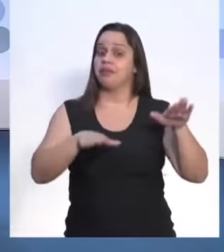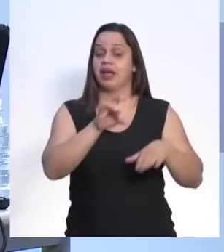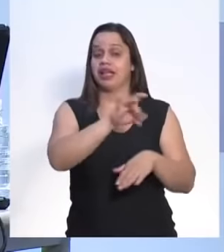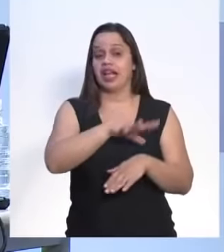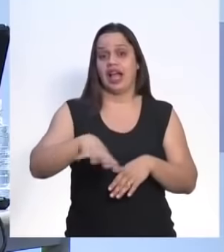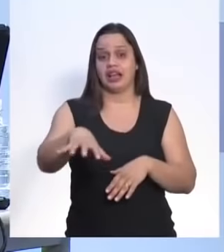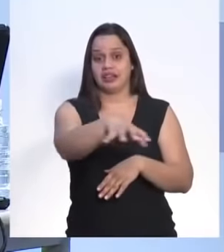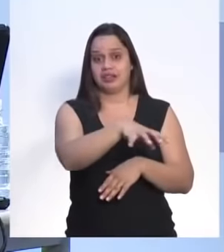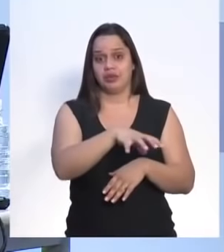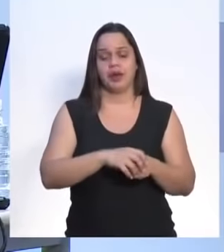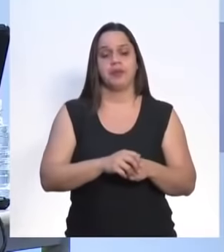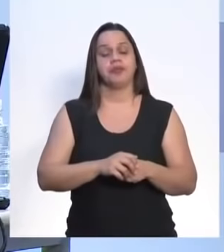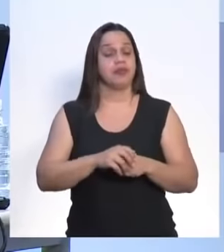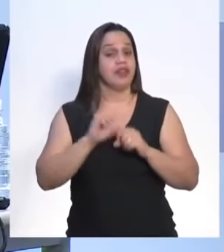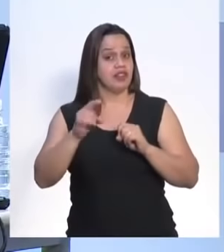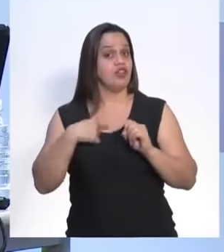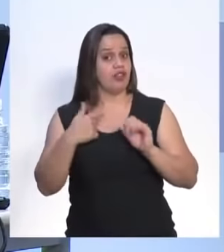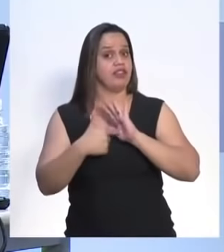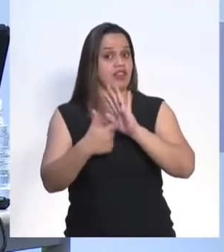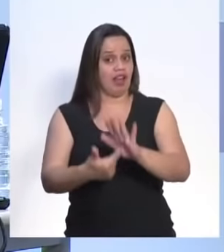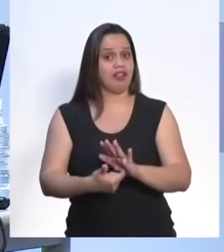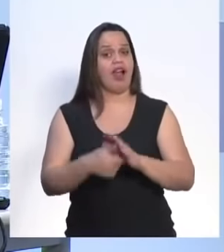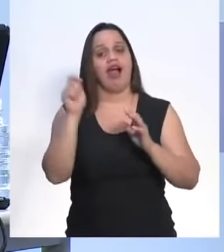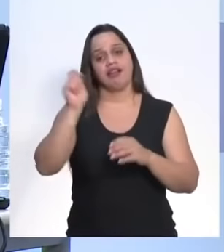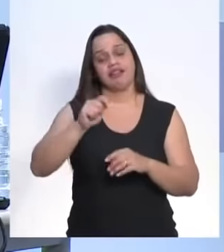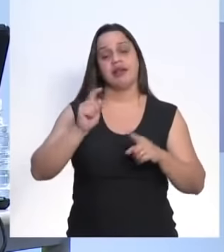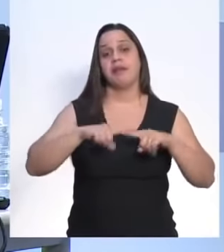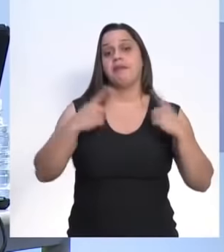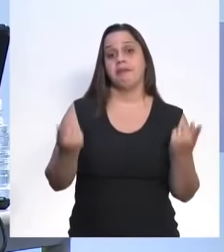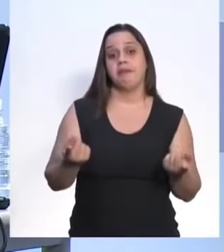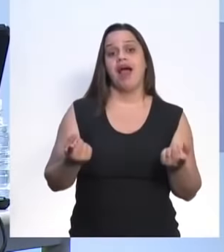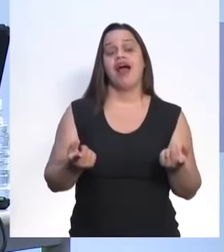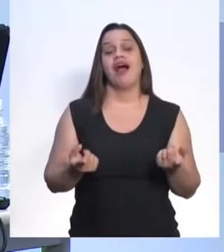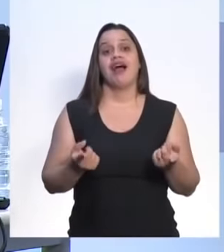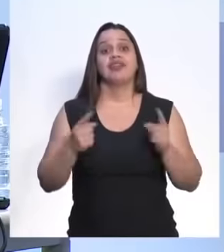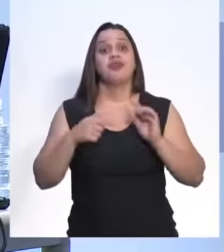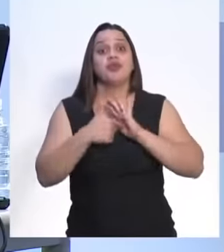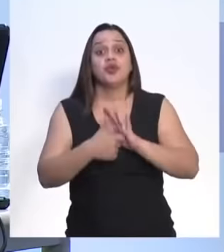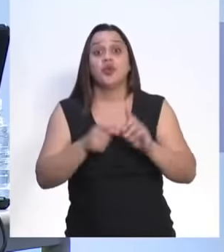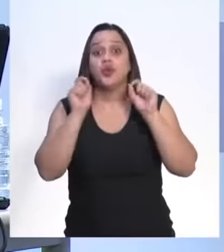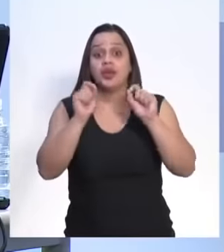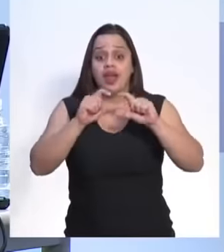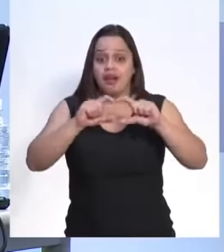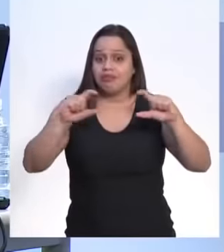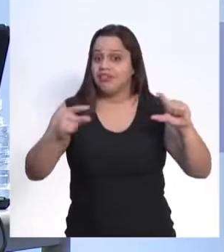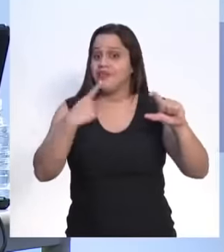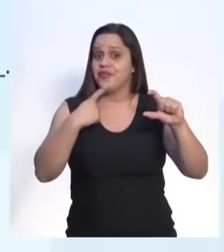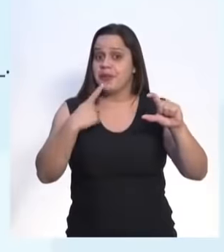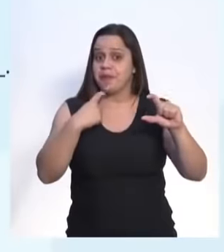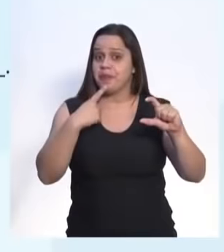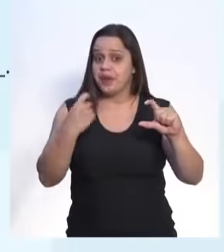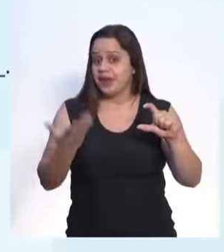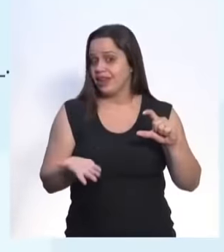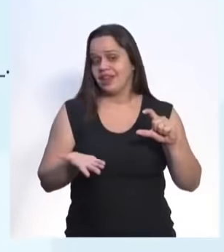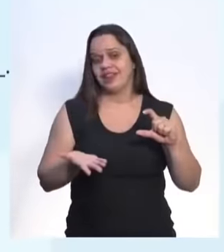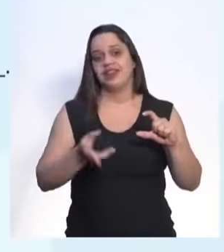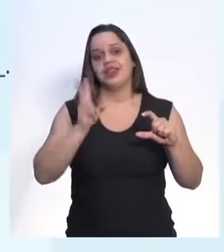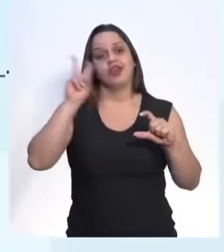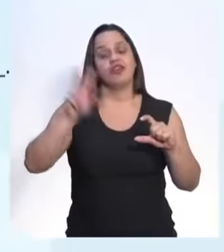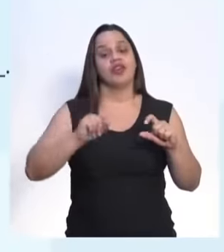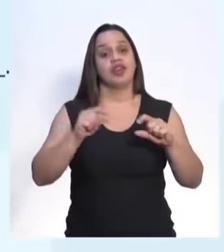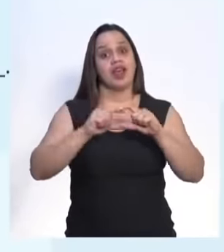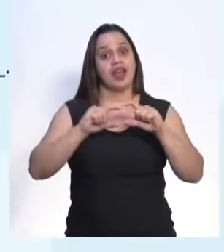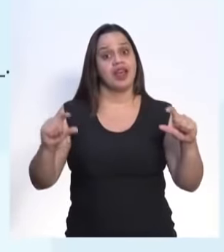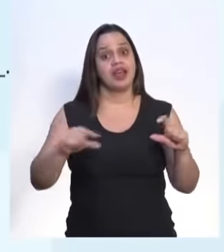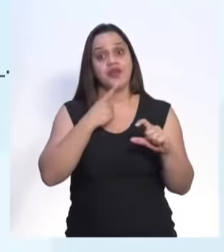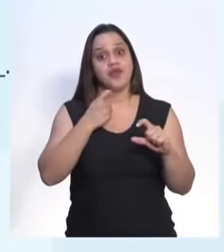tivesse destacado essa parte, aí sim. Só que o que eu destaquei, meus amores? A primeira parte lá em cima. Então, a primeira parte lá em cima,